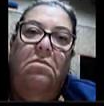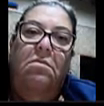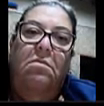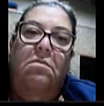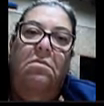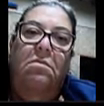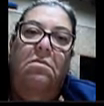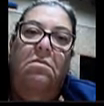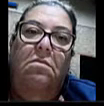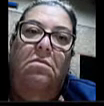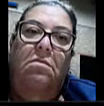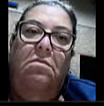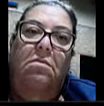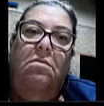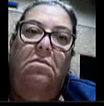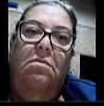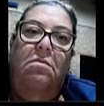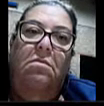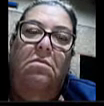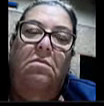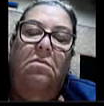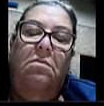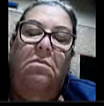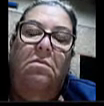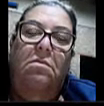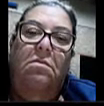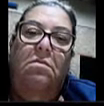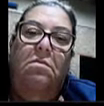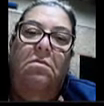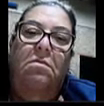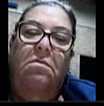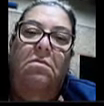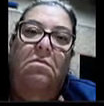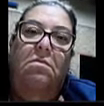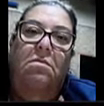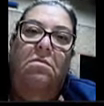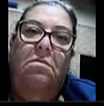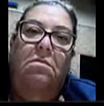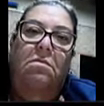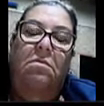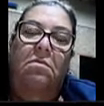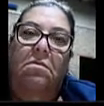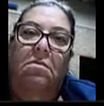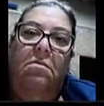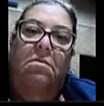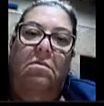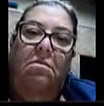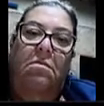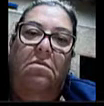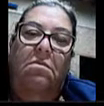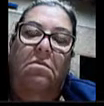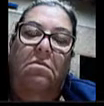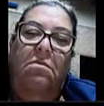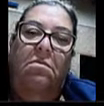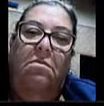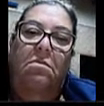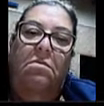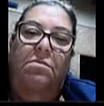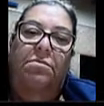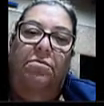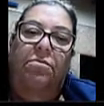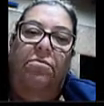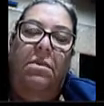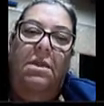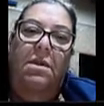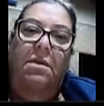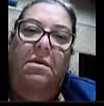eu acho que é bastante importante, porque traz a criança para situações de um contexto real e